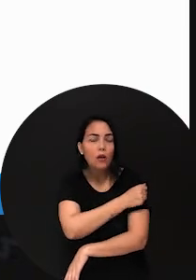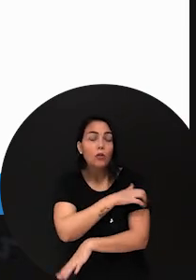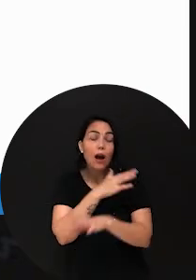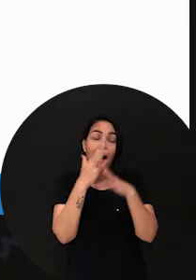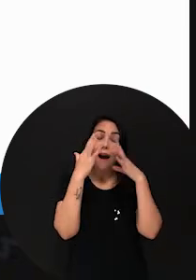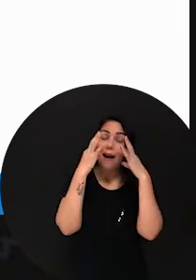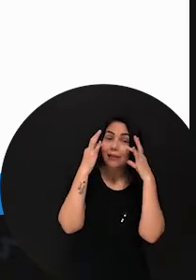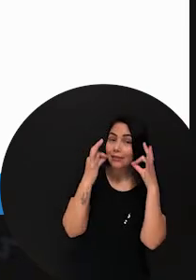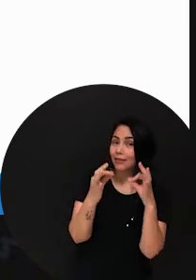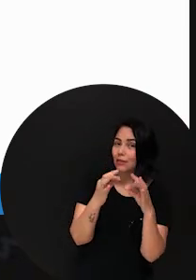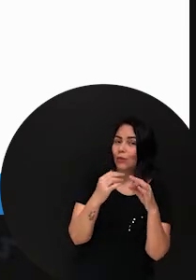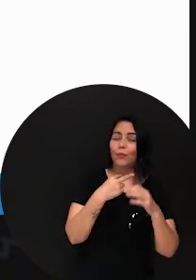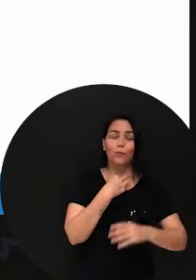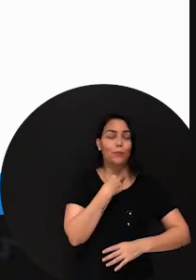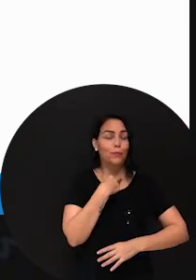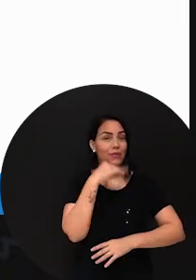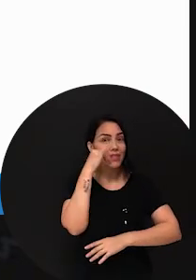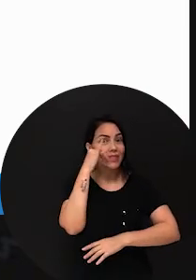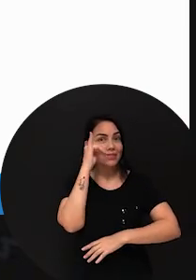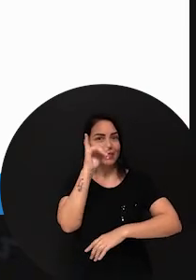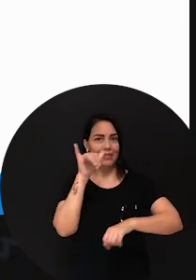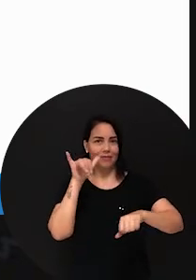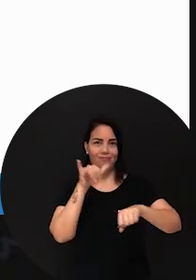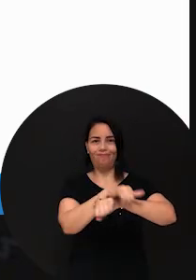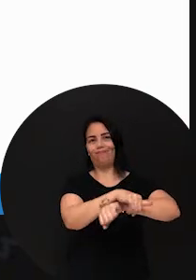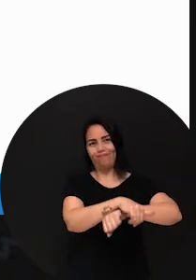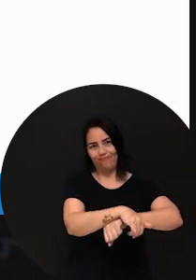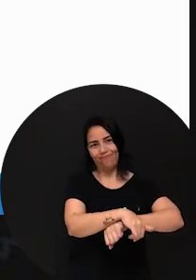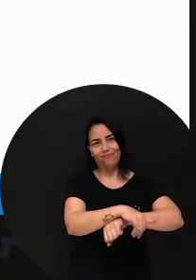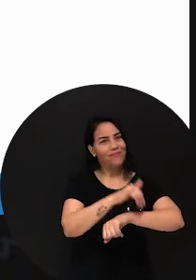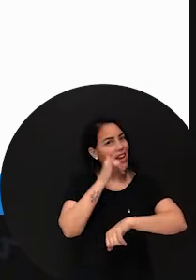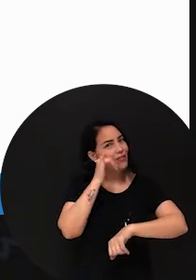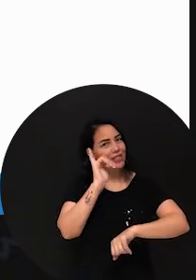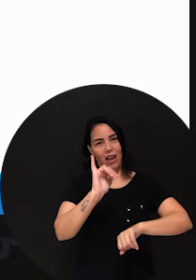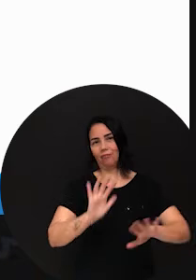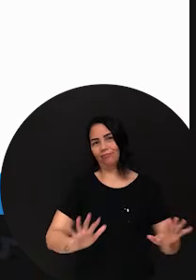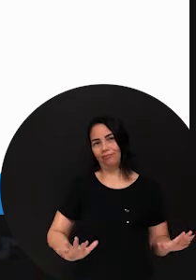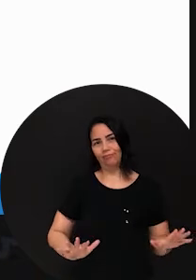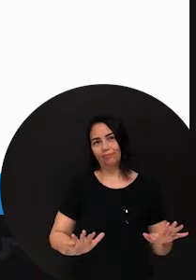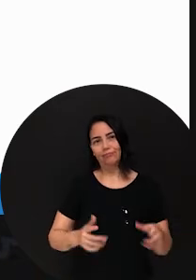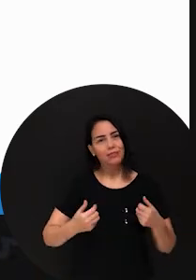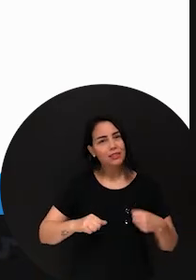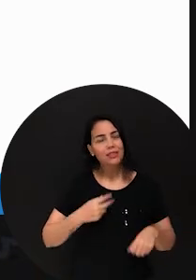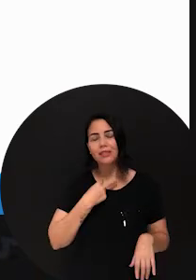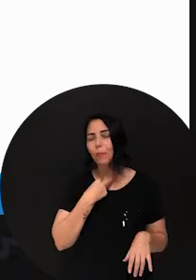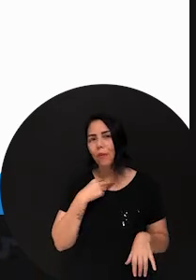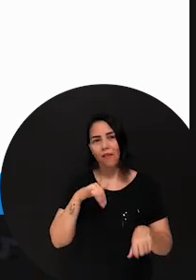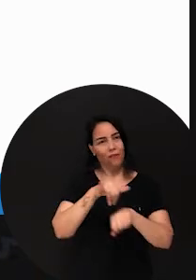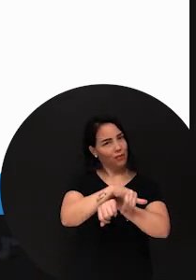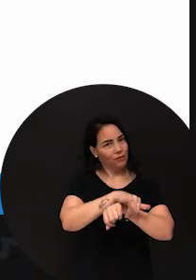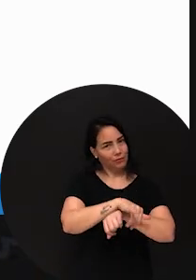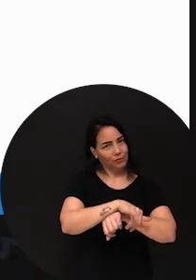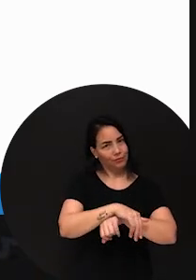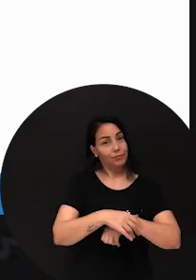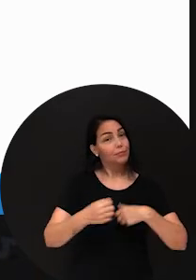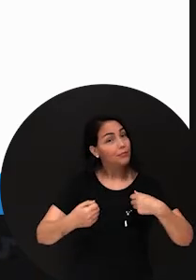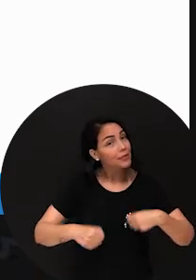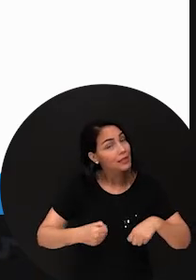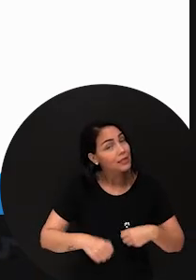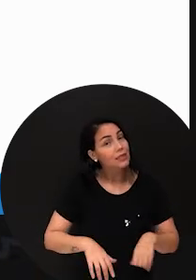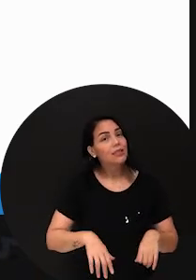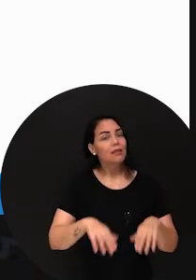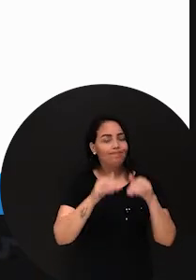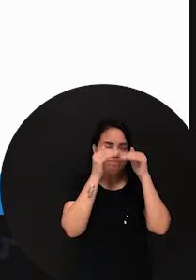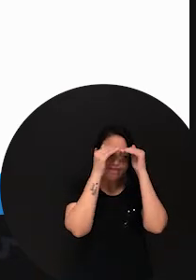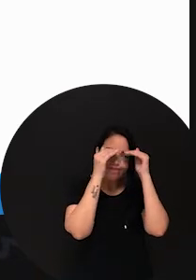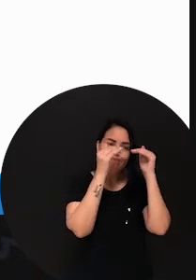faltas, né? Então, a gente leva muito a sério essa questão das faltas, né? Então, o aluno,